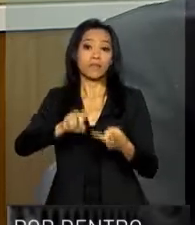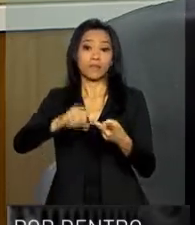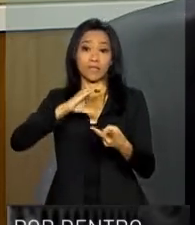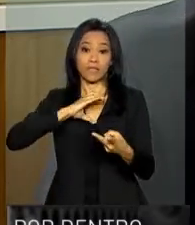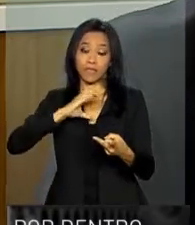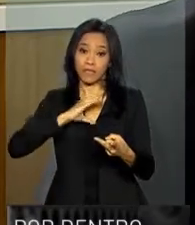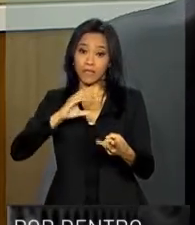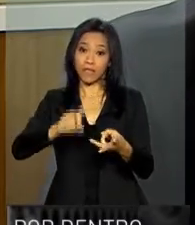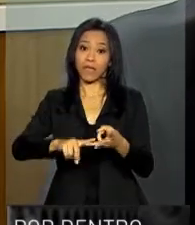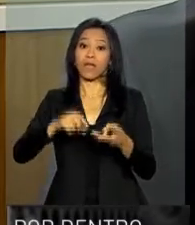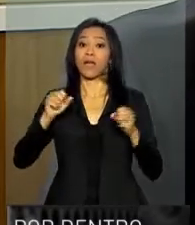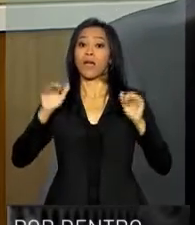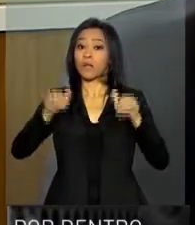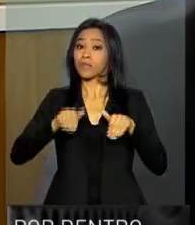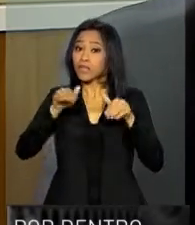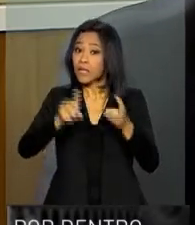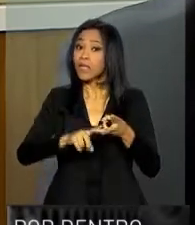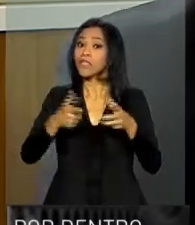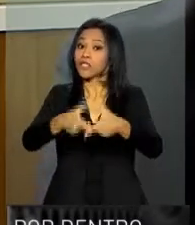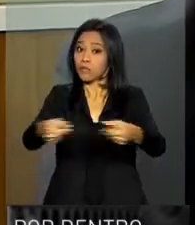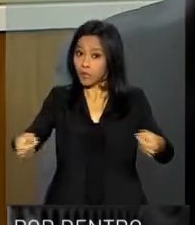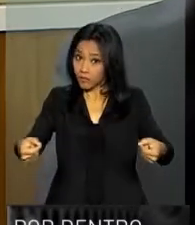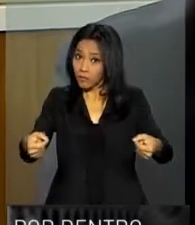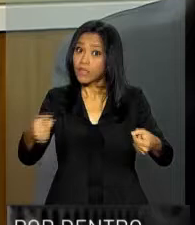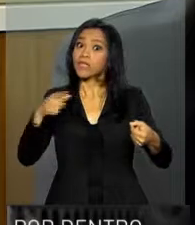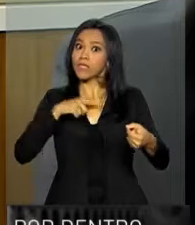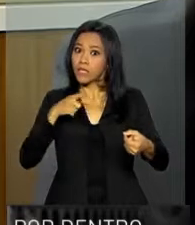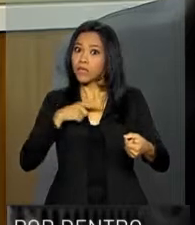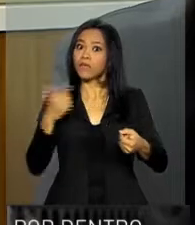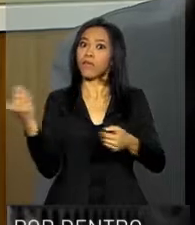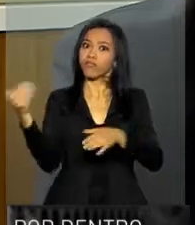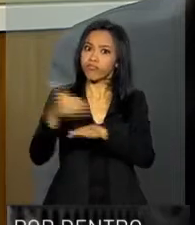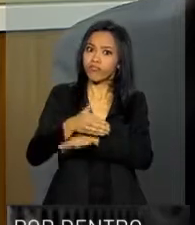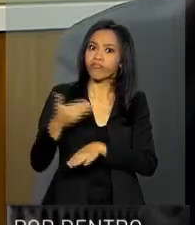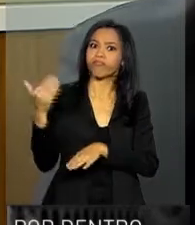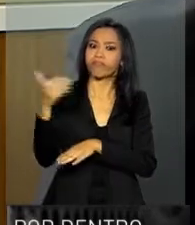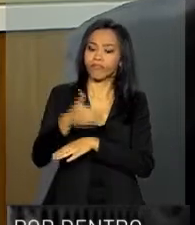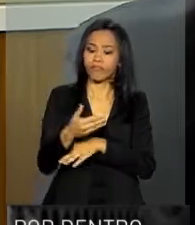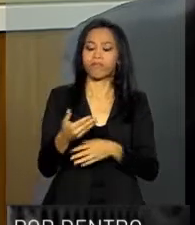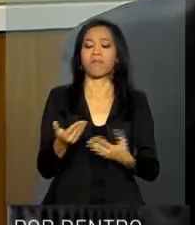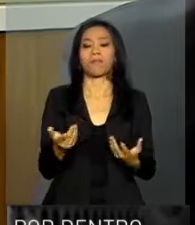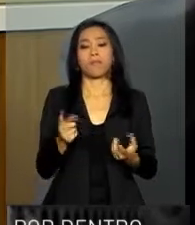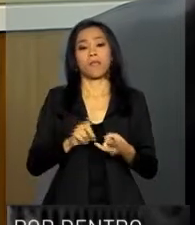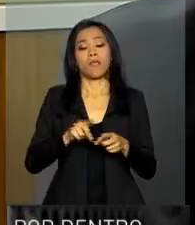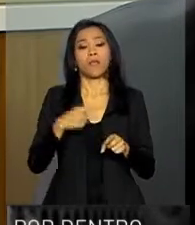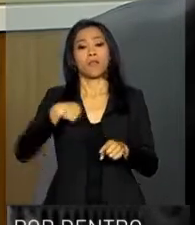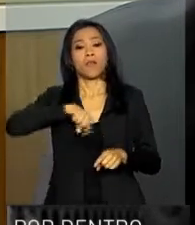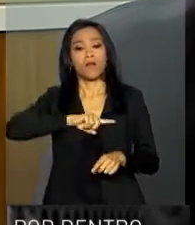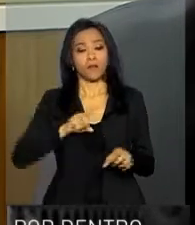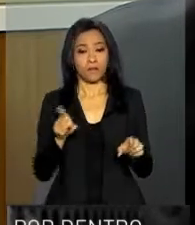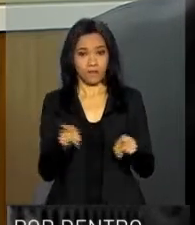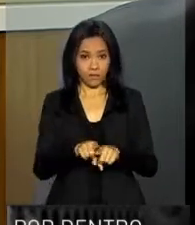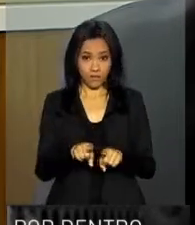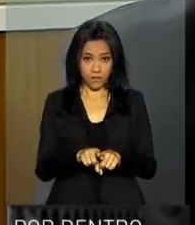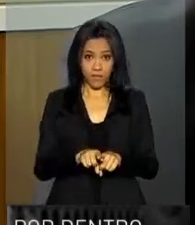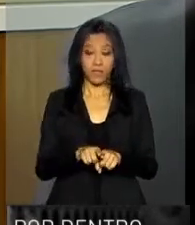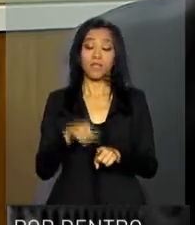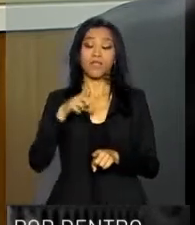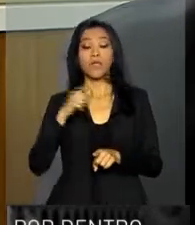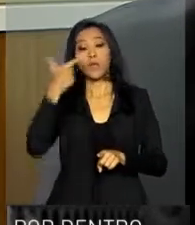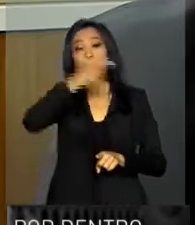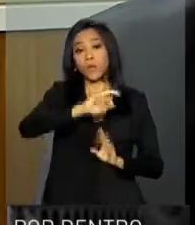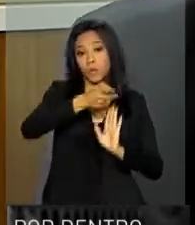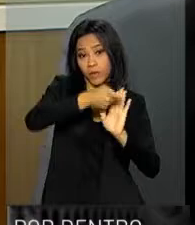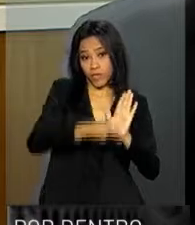crescimento de 50 por cento nos primeiros quatro meses de lá pra cá nós estamos com uma um projeto de lei